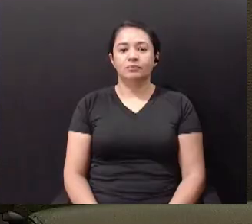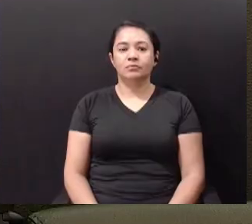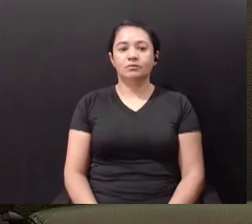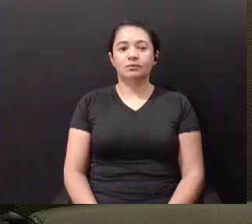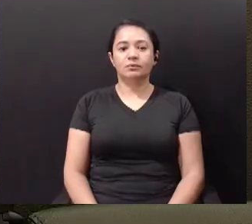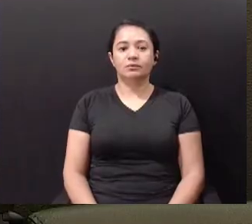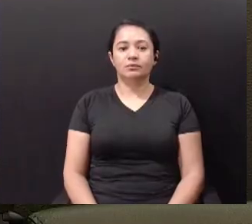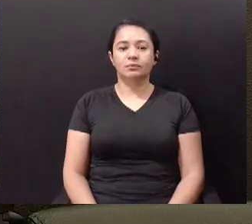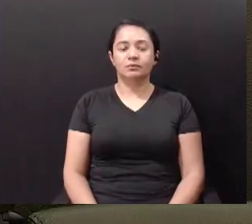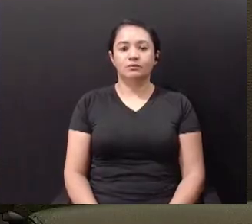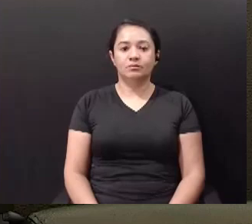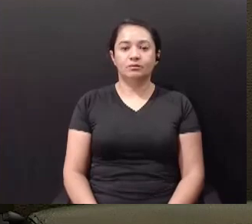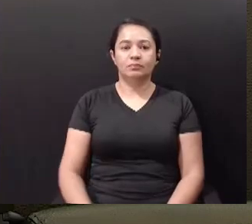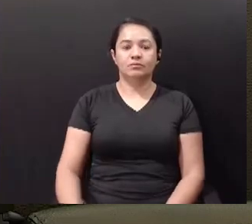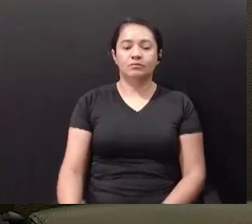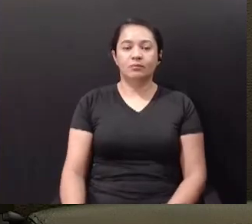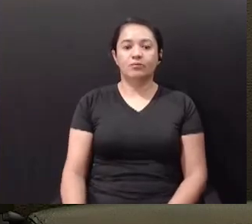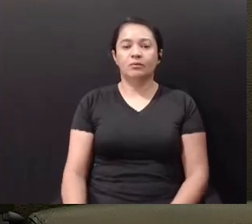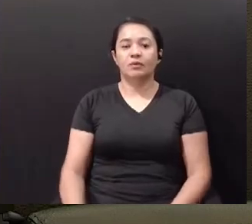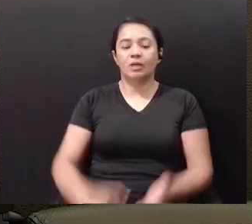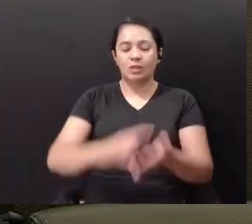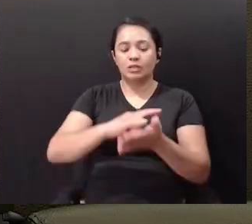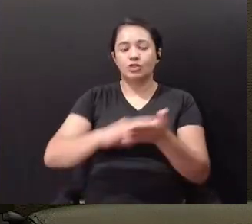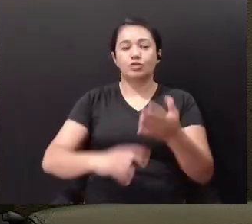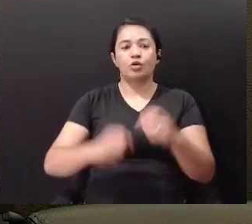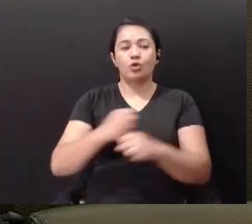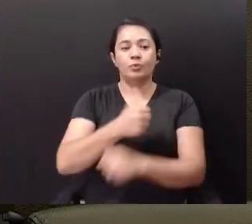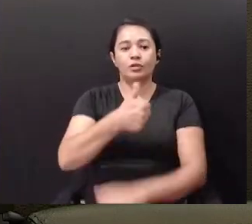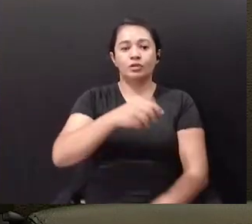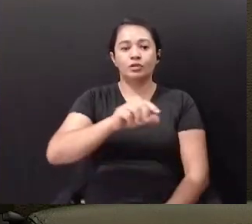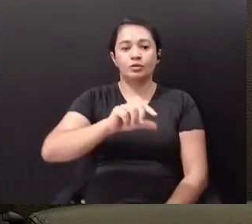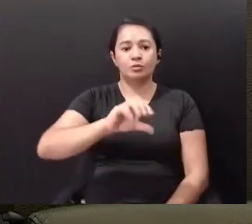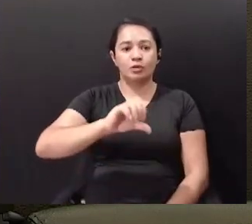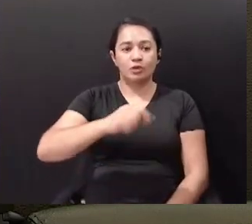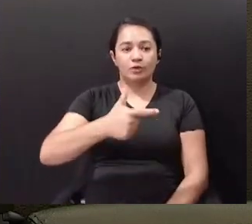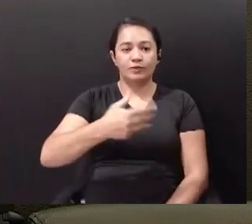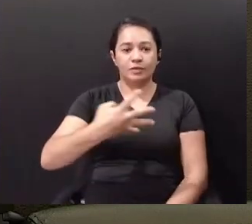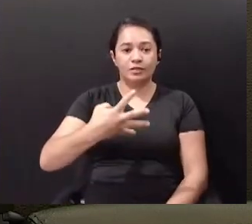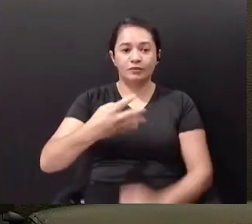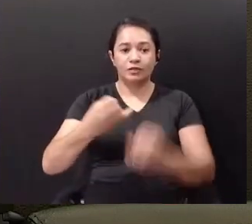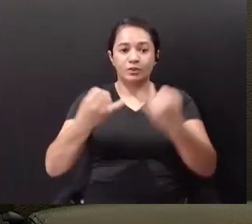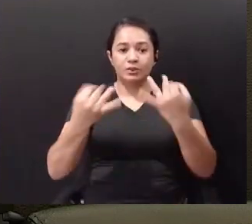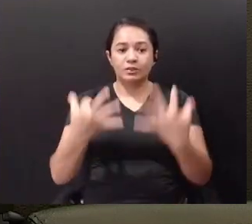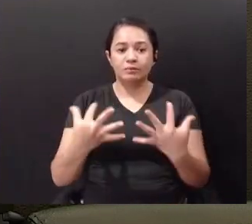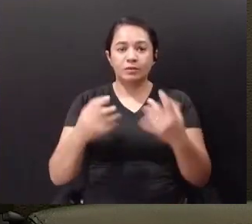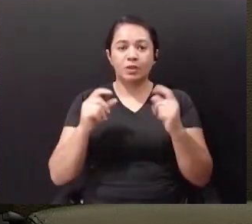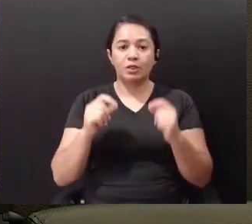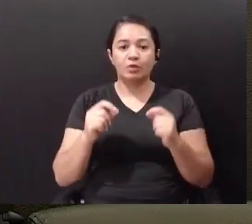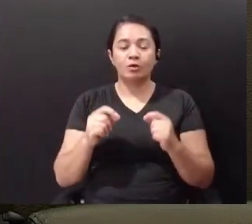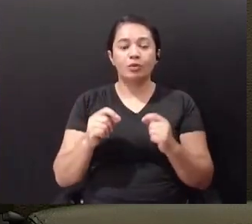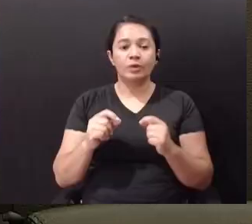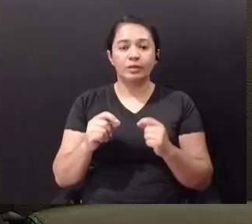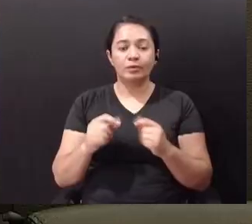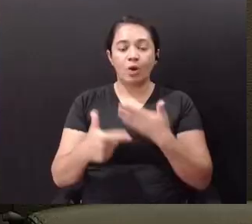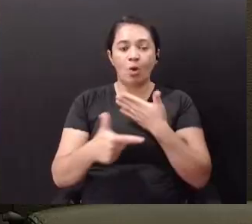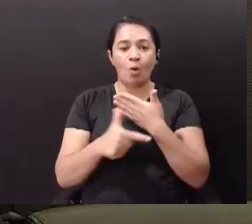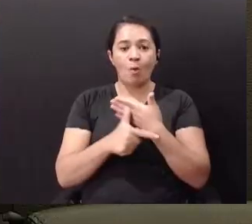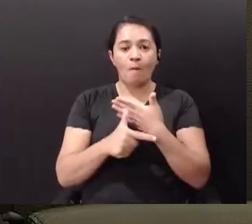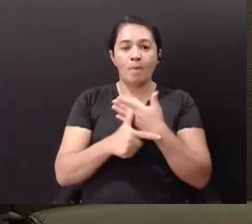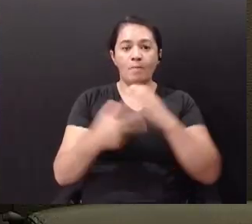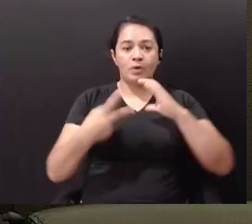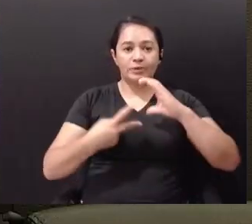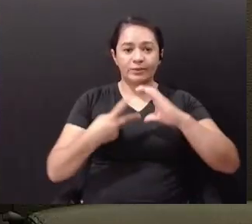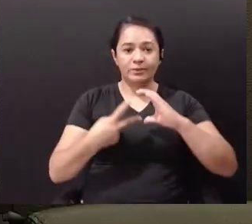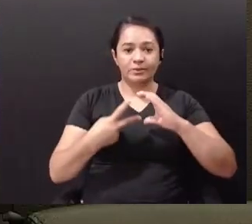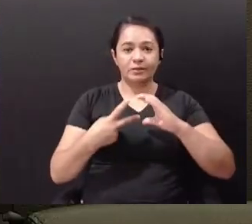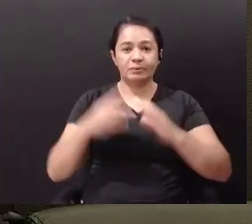Este documento de 24 nos traz novamente, eu acho, a preponderância do papel da Câmara para resolver